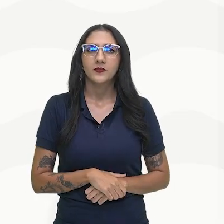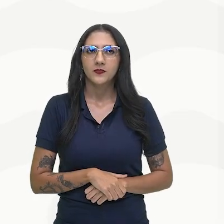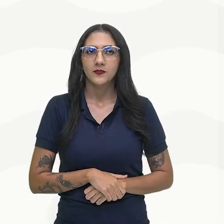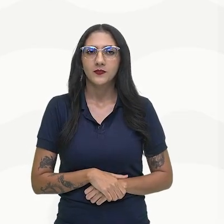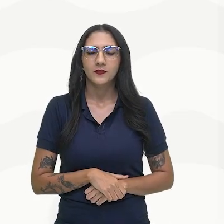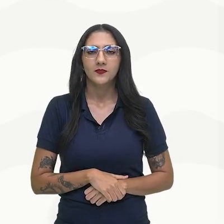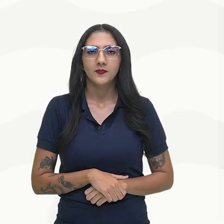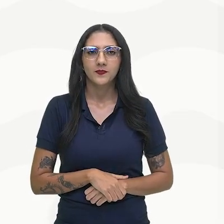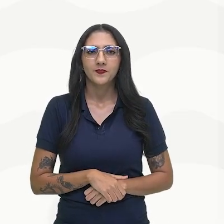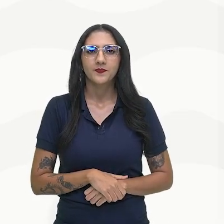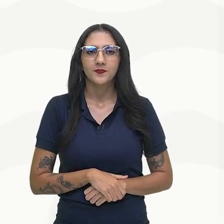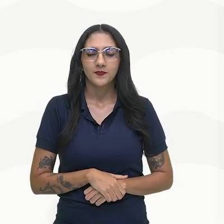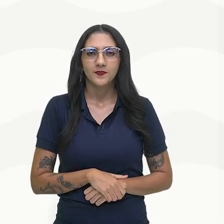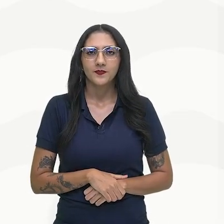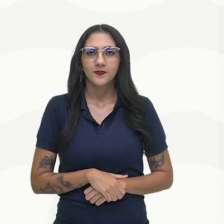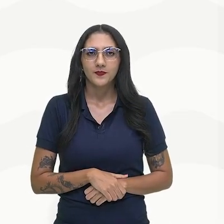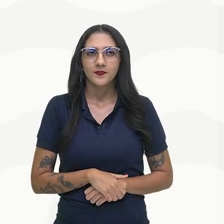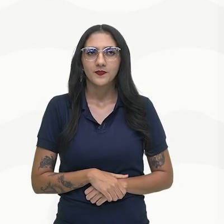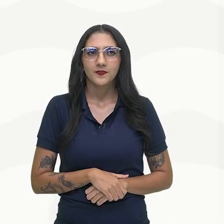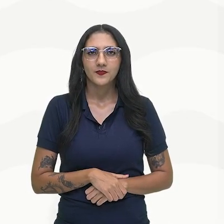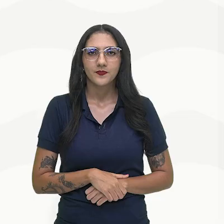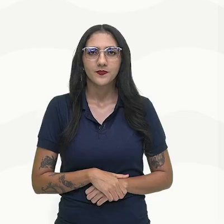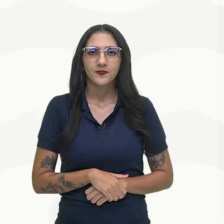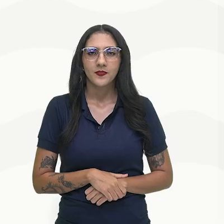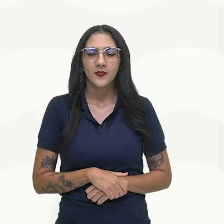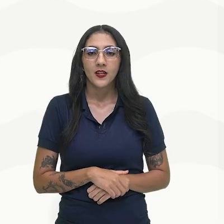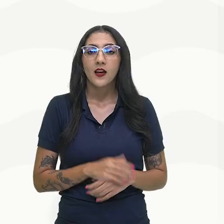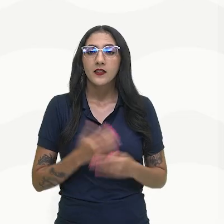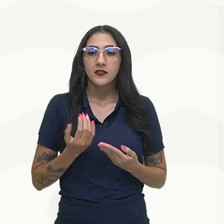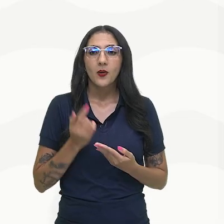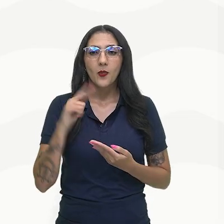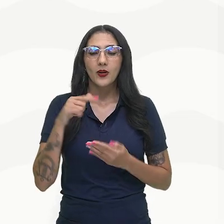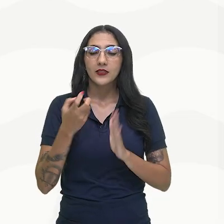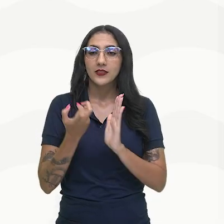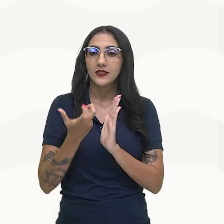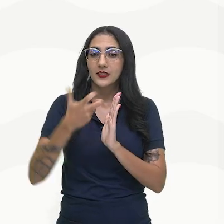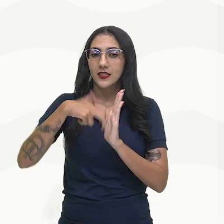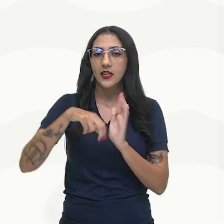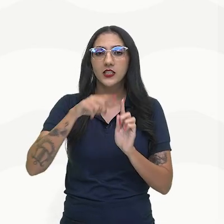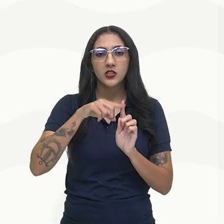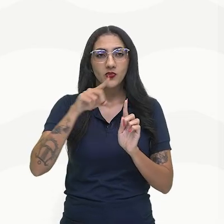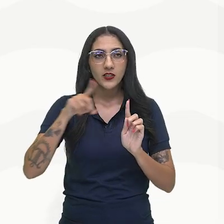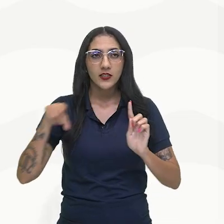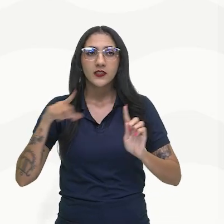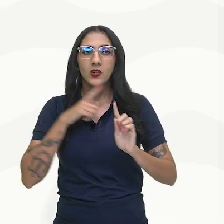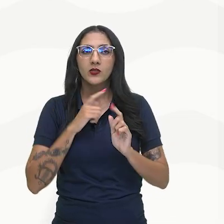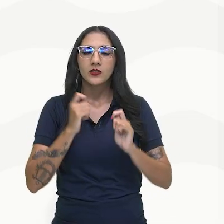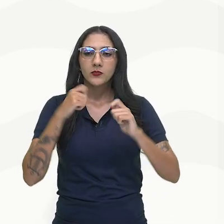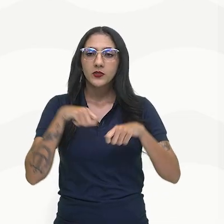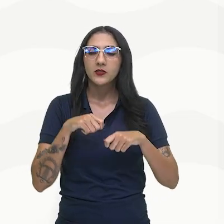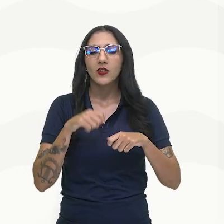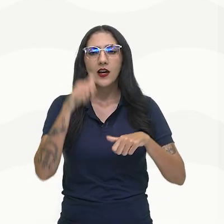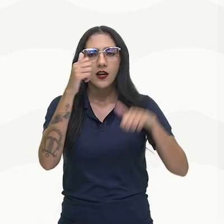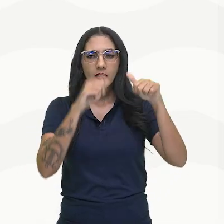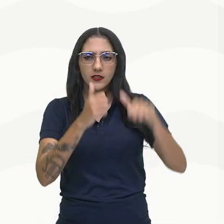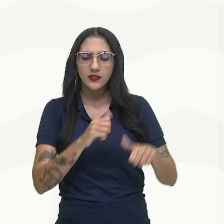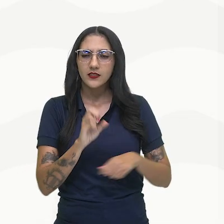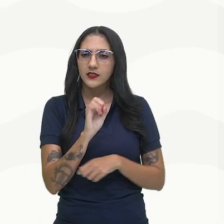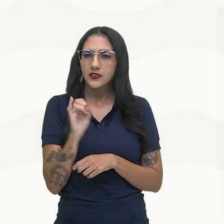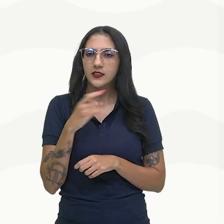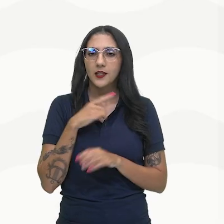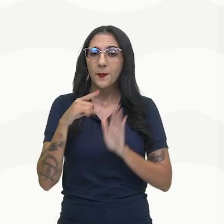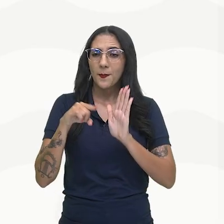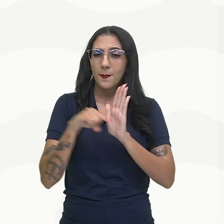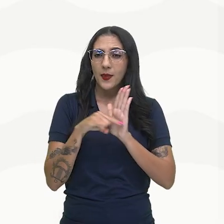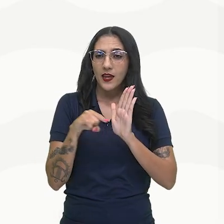Isso mesmo, professora Manuela. Então, a taxa de variação serve para a gente analisar isso. Então, se são menos 2 famílias